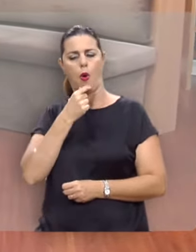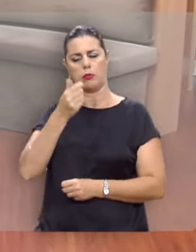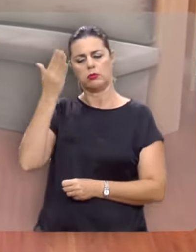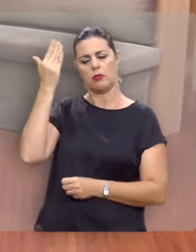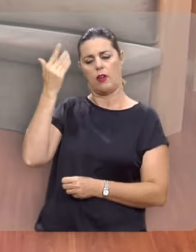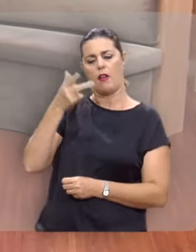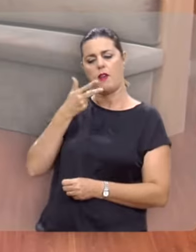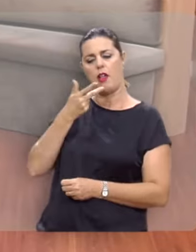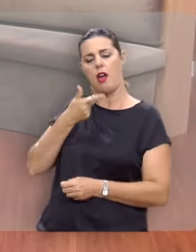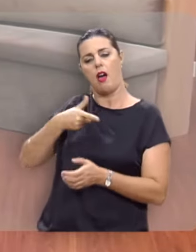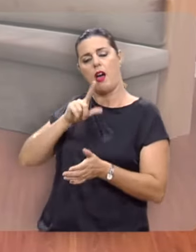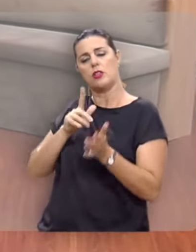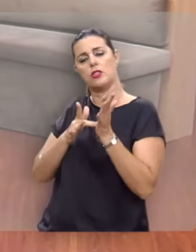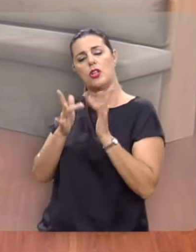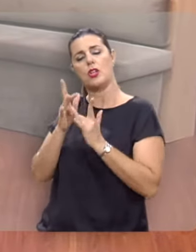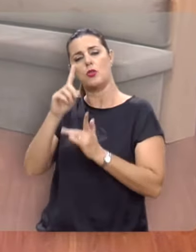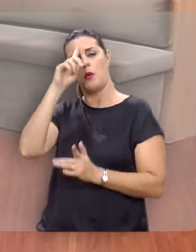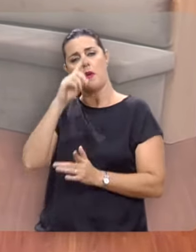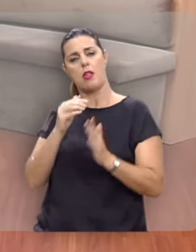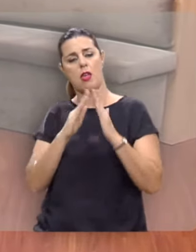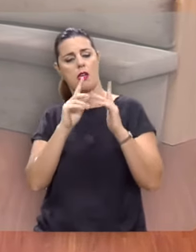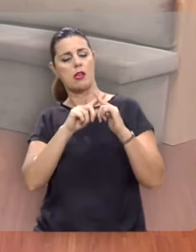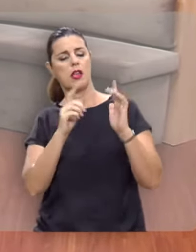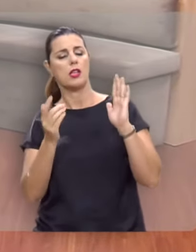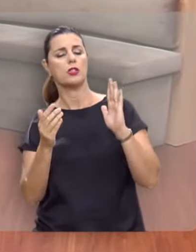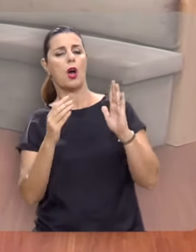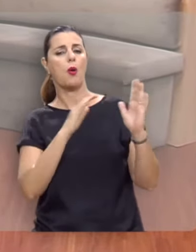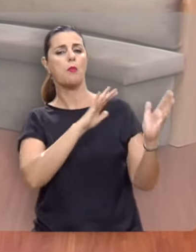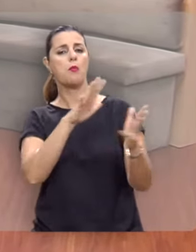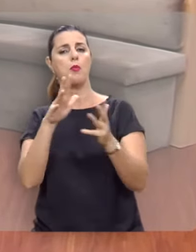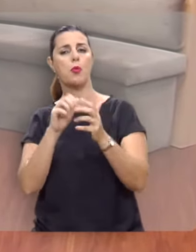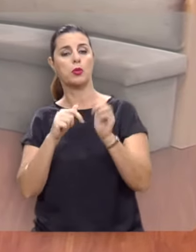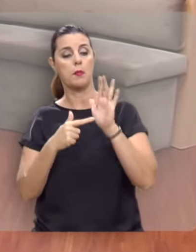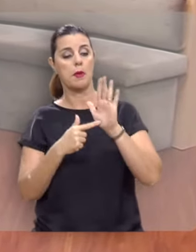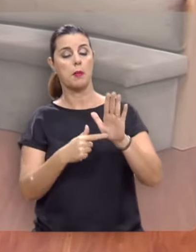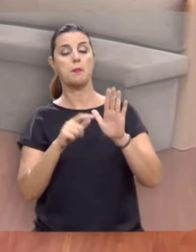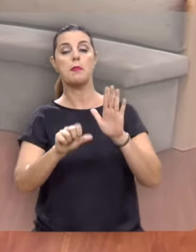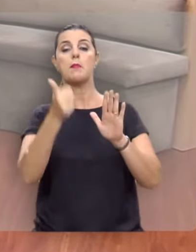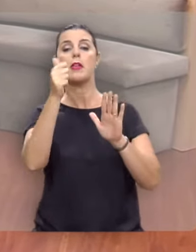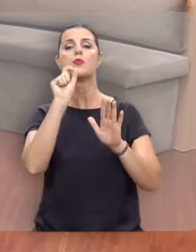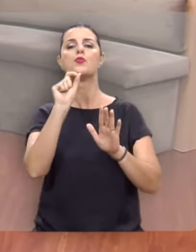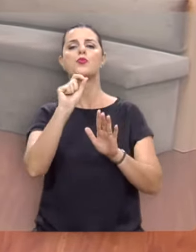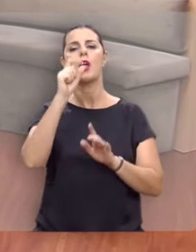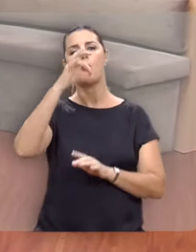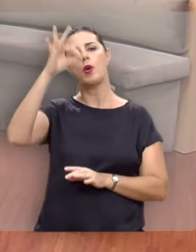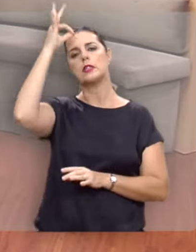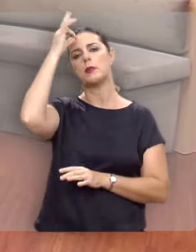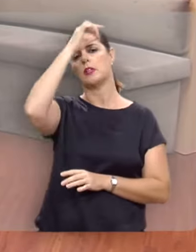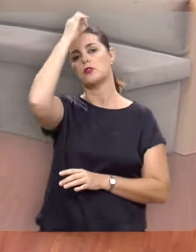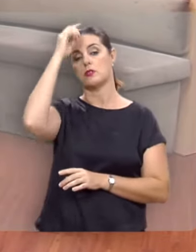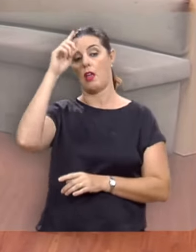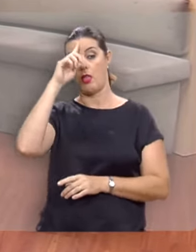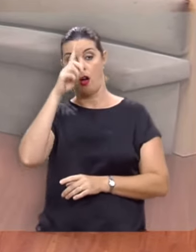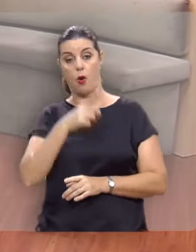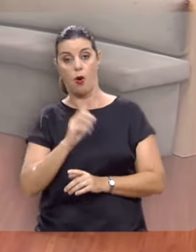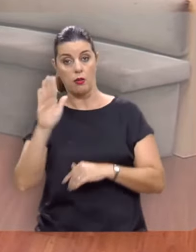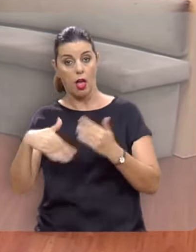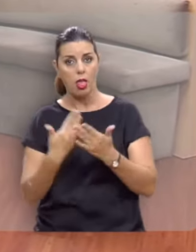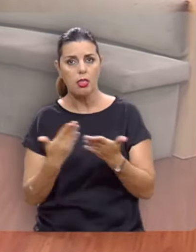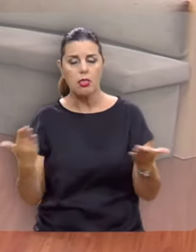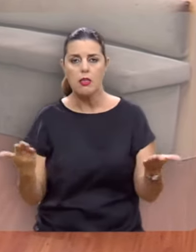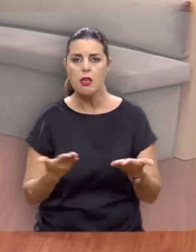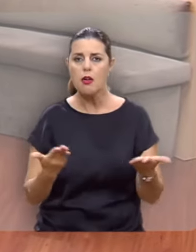Jesus enviar a igreja ao mundo, ele enviou o Espírito Santo à igreja. E esta ordem, ainda